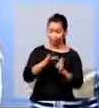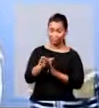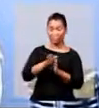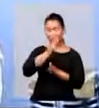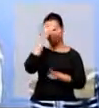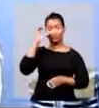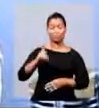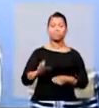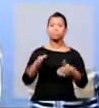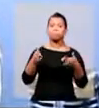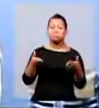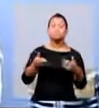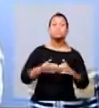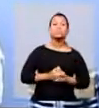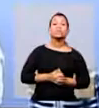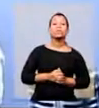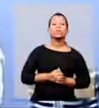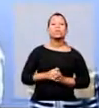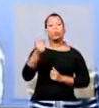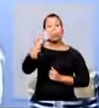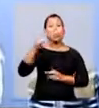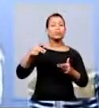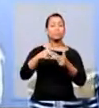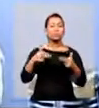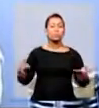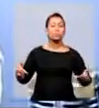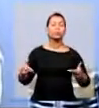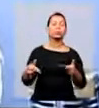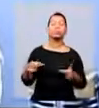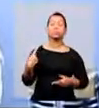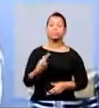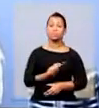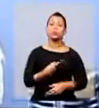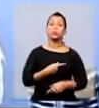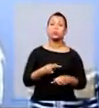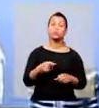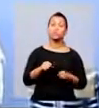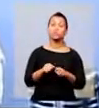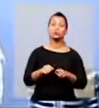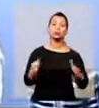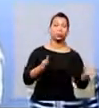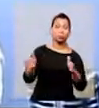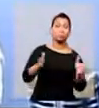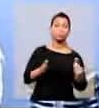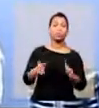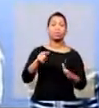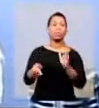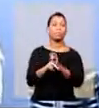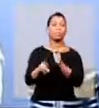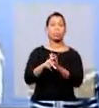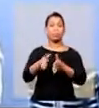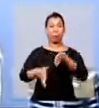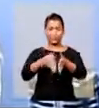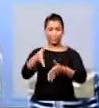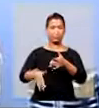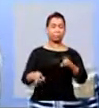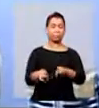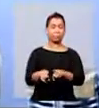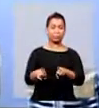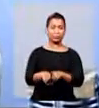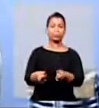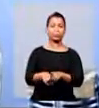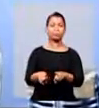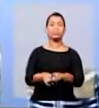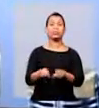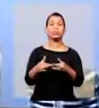tem, que foi de acessibilidade, foi em relação a Libras, né? Esse que a gente proporcione cada vez mais nos